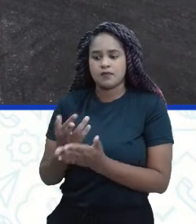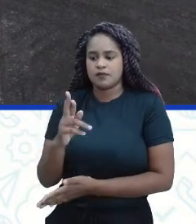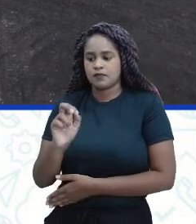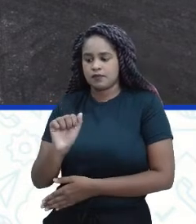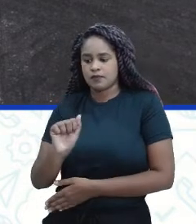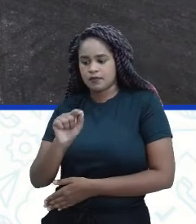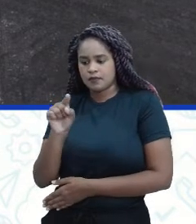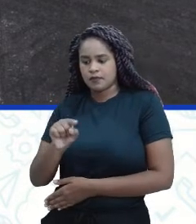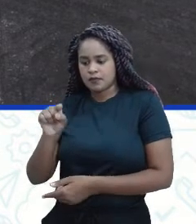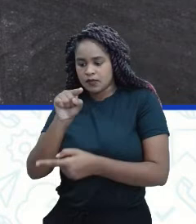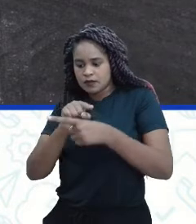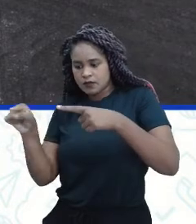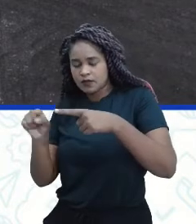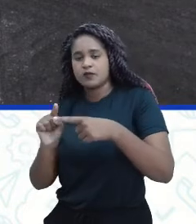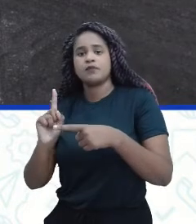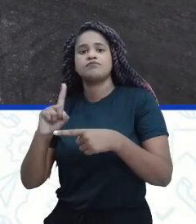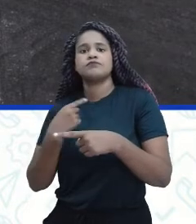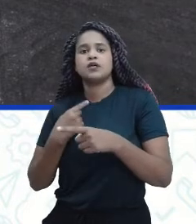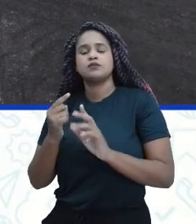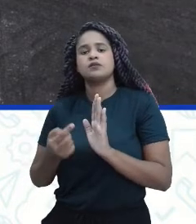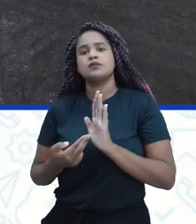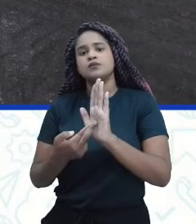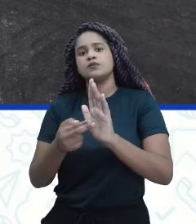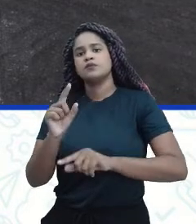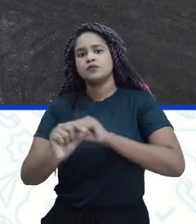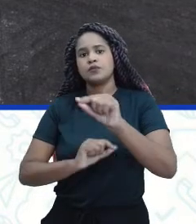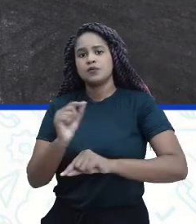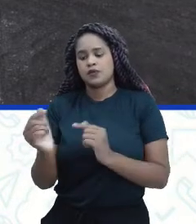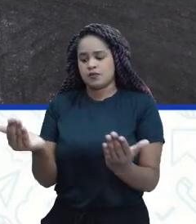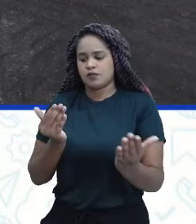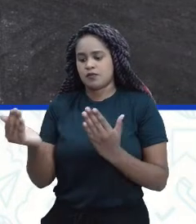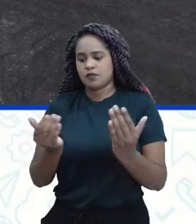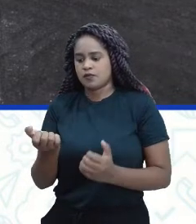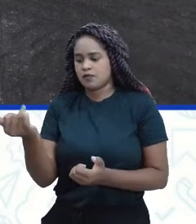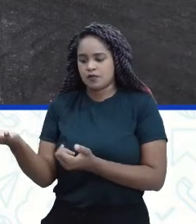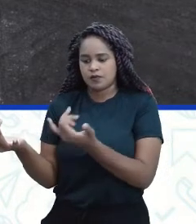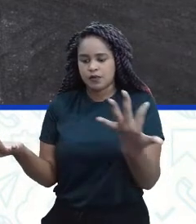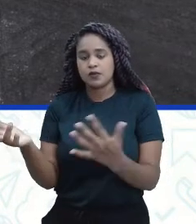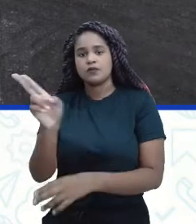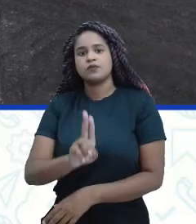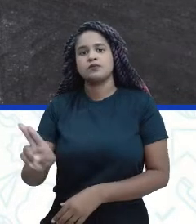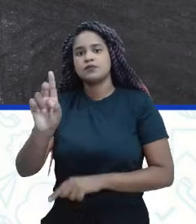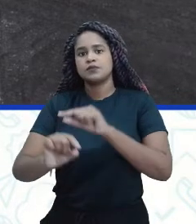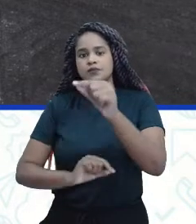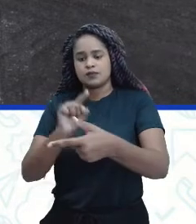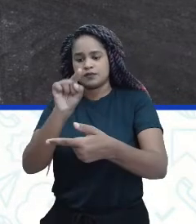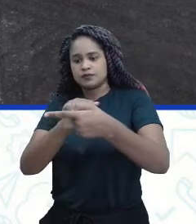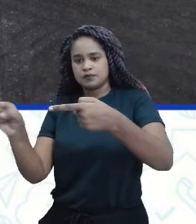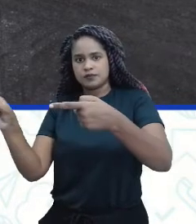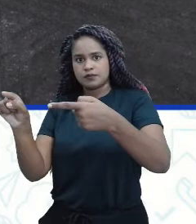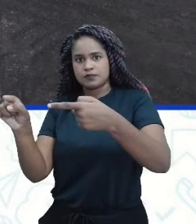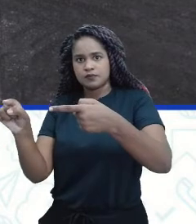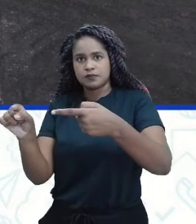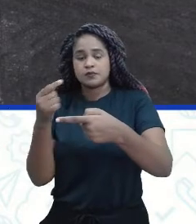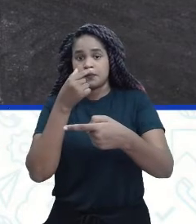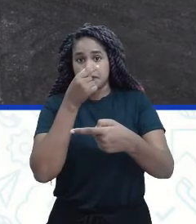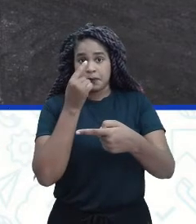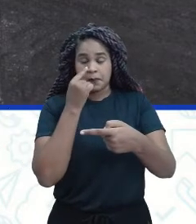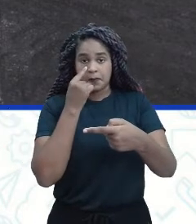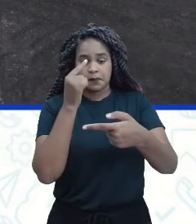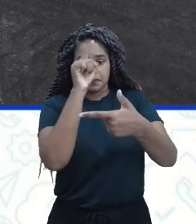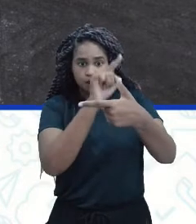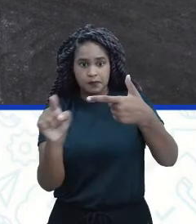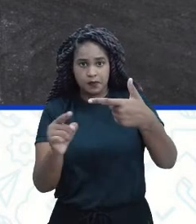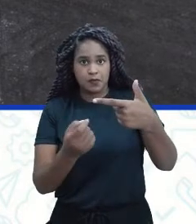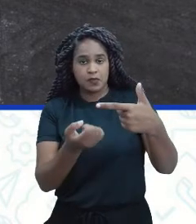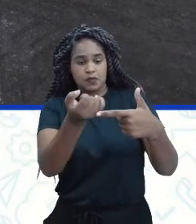de representar uma comparação de medidas utilizando uma fração. A fração está ali expressa no cantinho, utilizando a